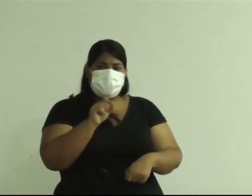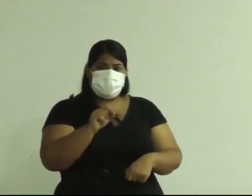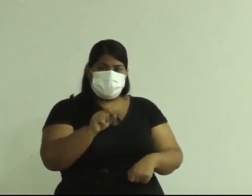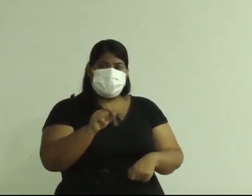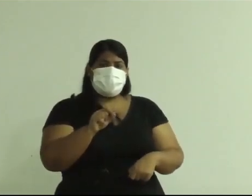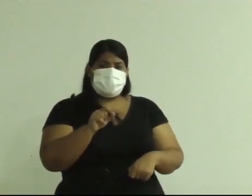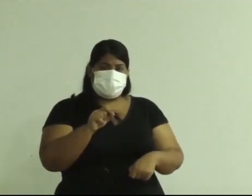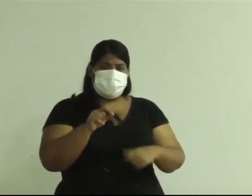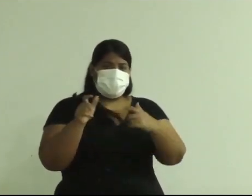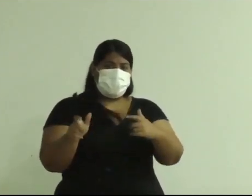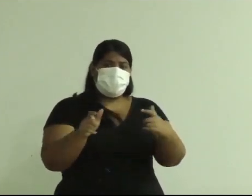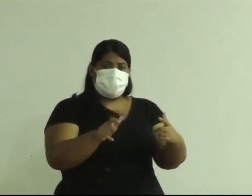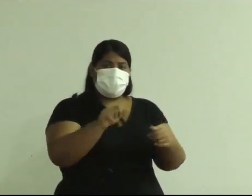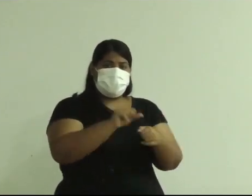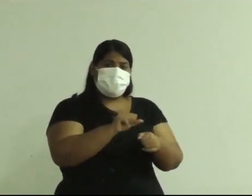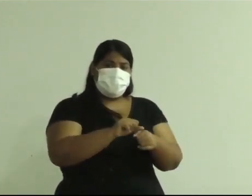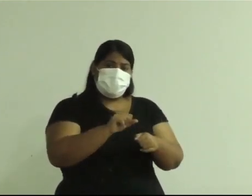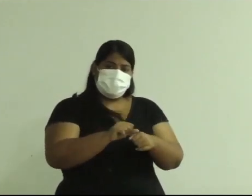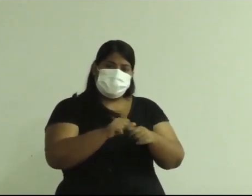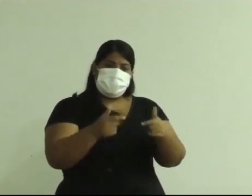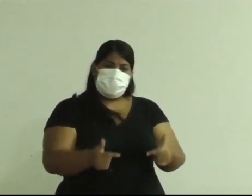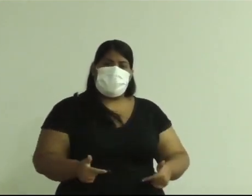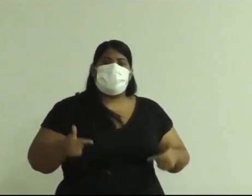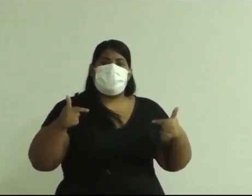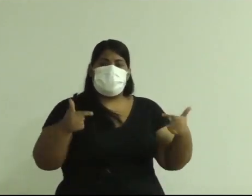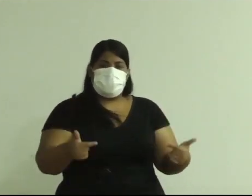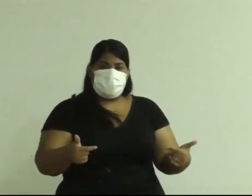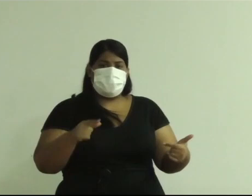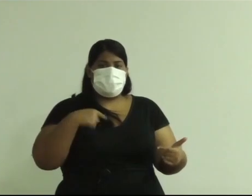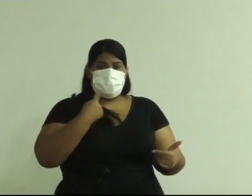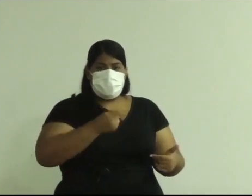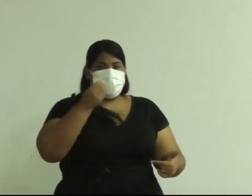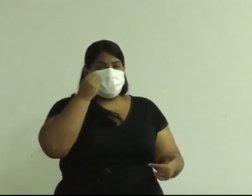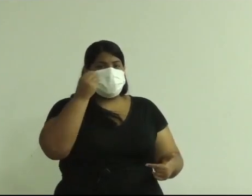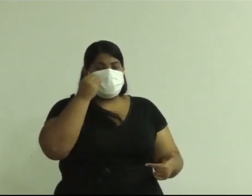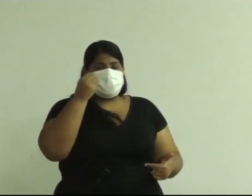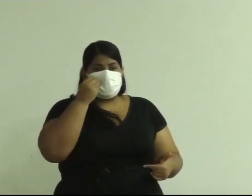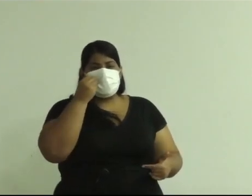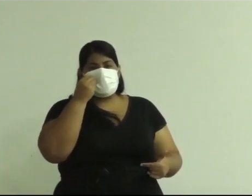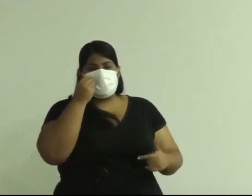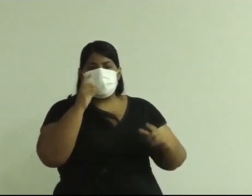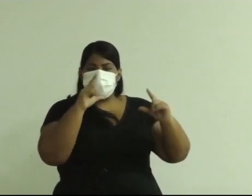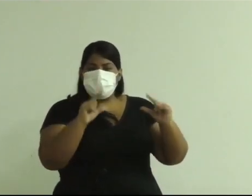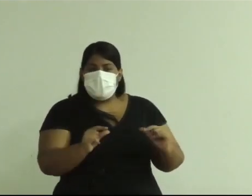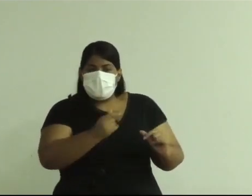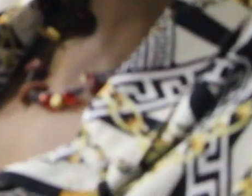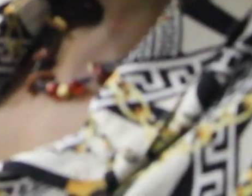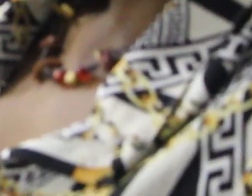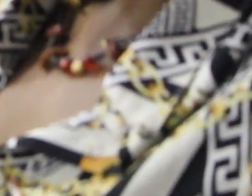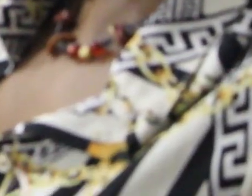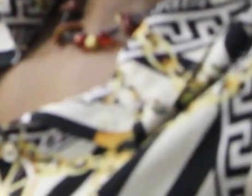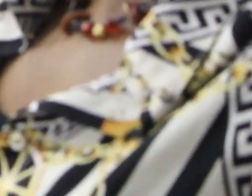diário. Fazer o enfrentamento, né? E tentar ser menos racista, menos machista, menos homofóbico